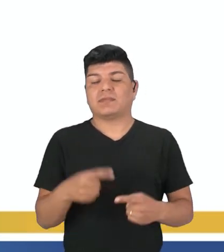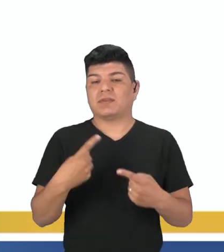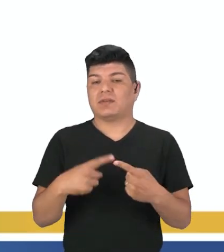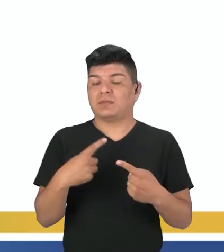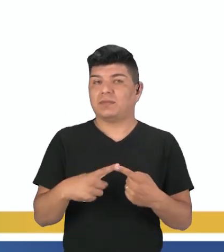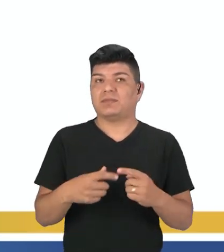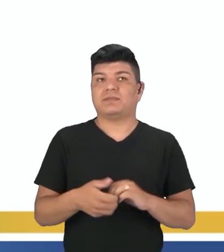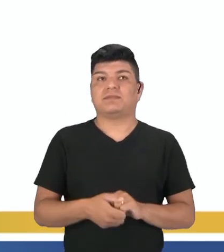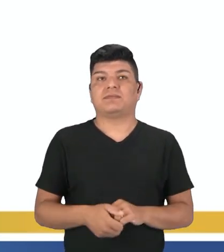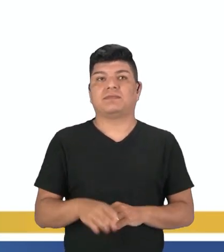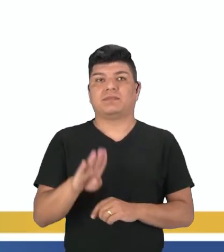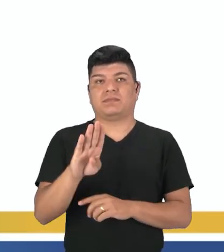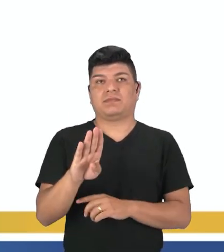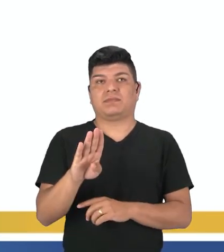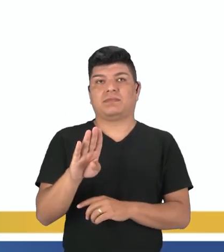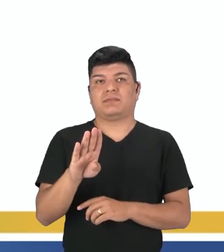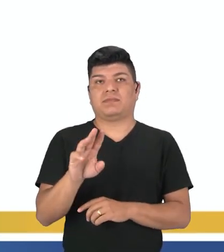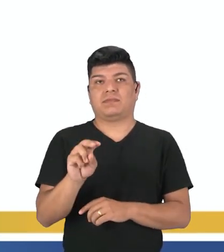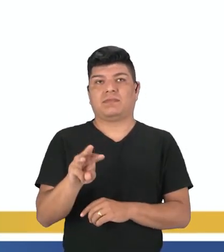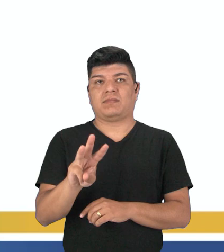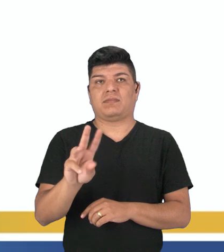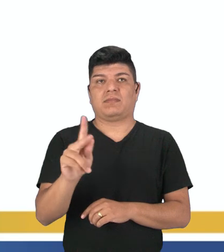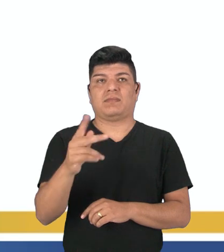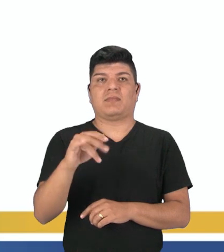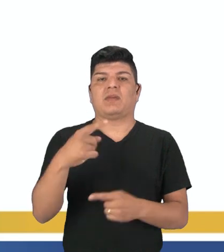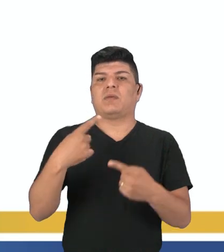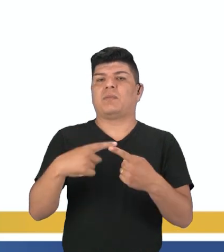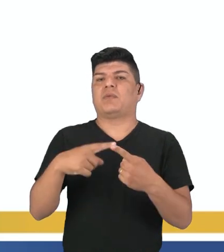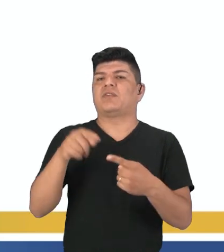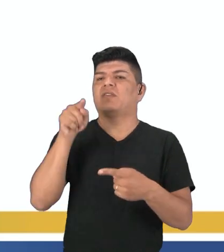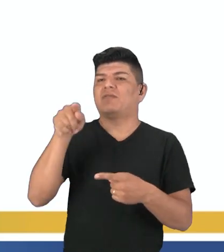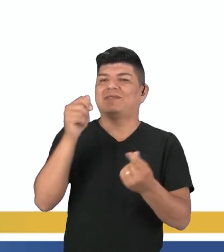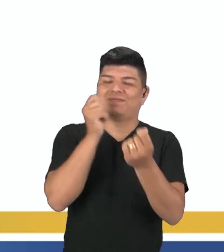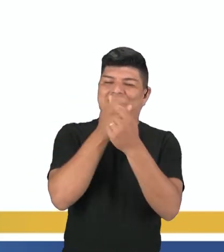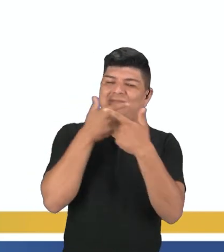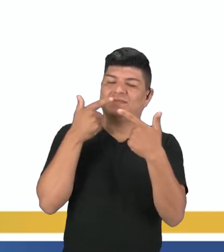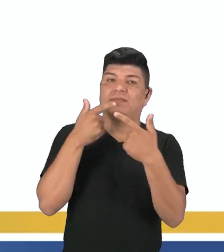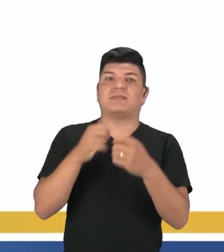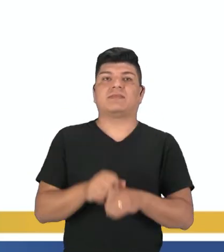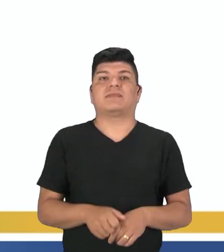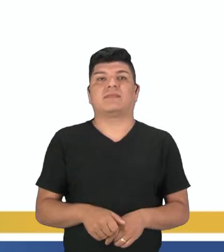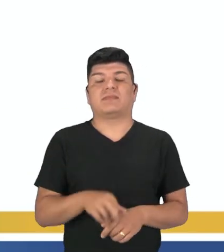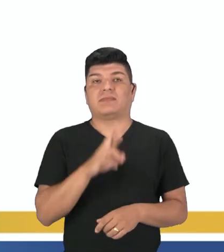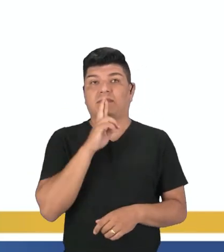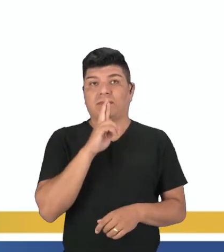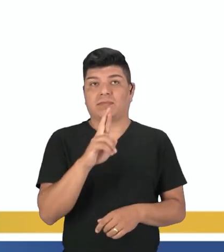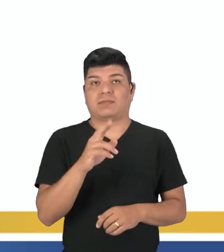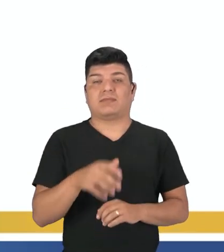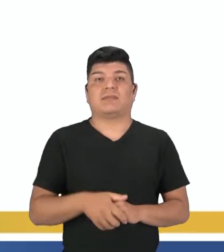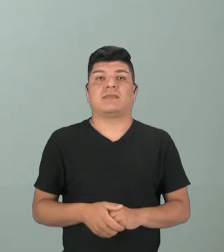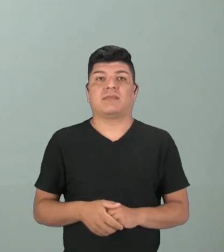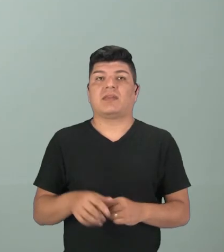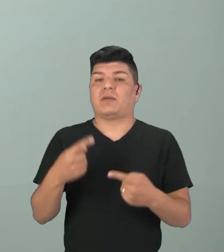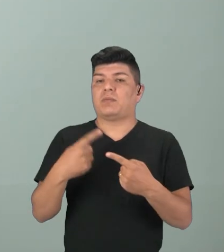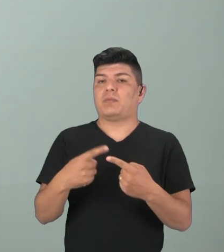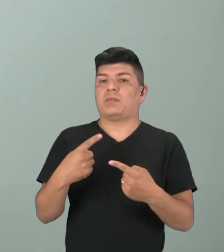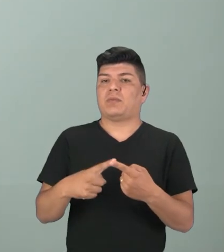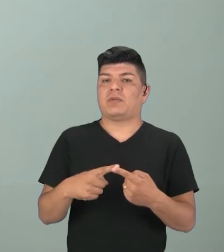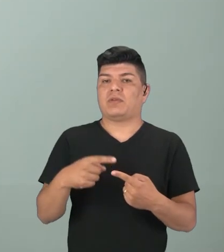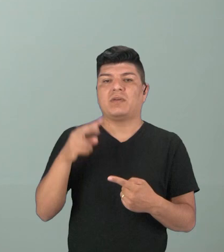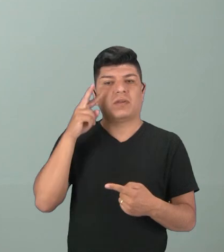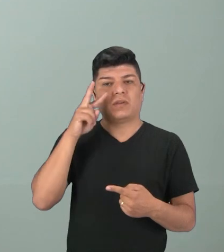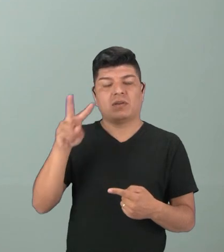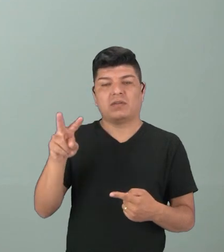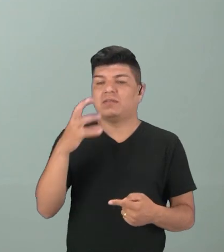de pergunta. Why are you smiling? Por que você está sorrindo? Because I saw a cute puppy. Porque eu vi um